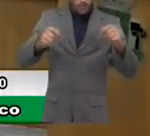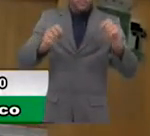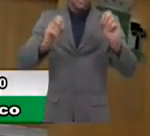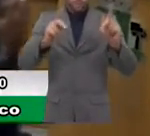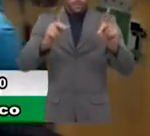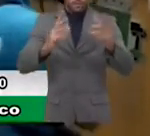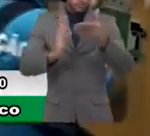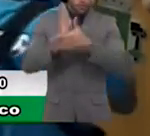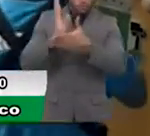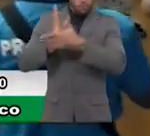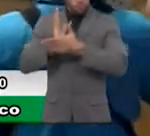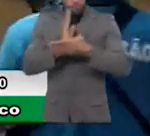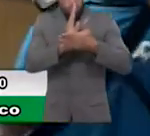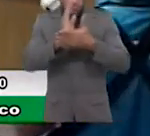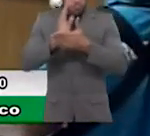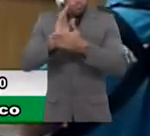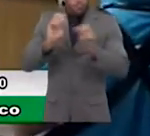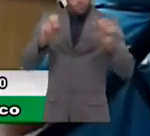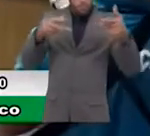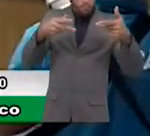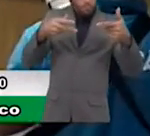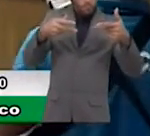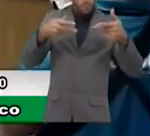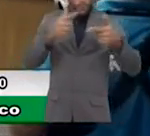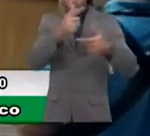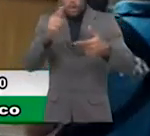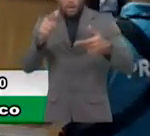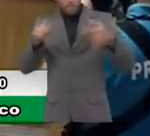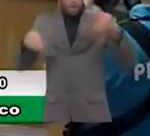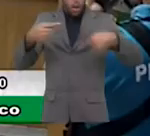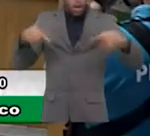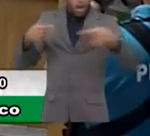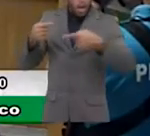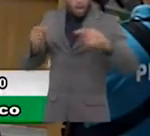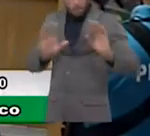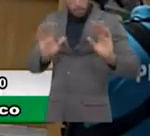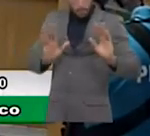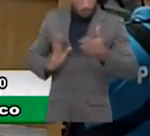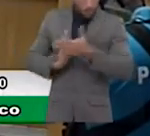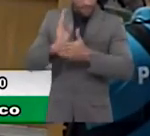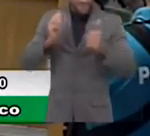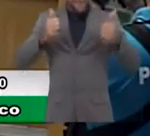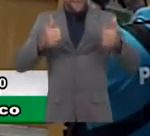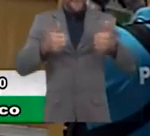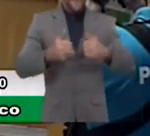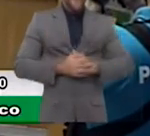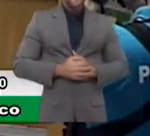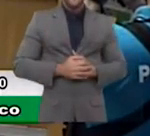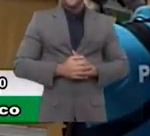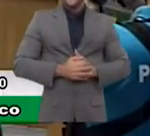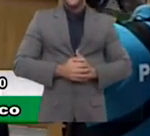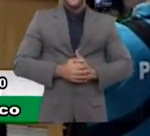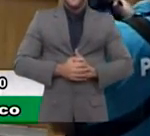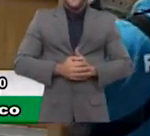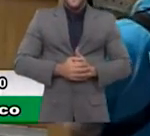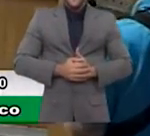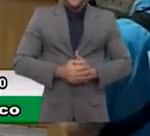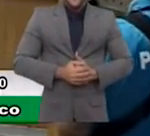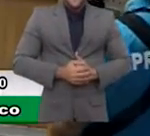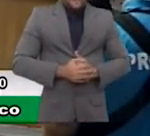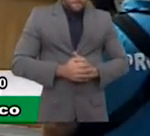Aprovado aí, o plenário aprova isso? Não havendo quem queira discutir, está aprovado, hein, pessoal? Vem aqui, seu